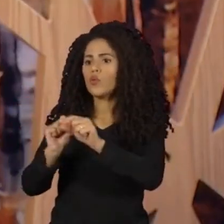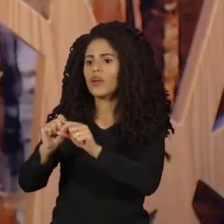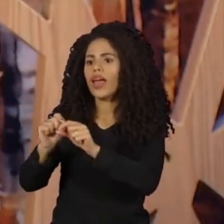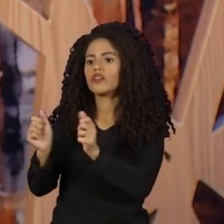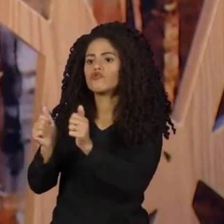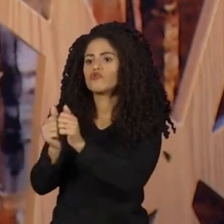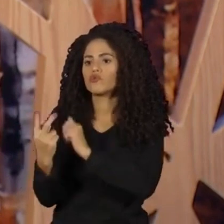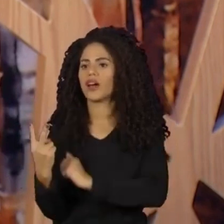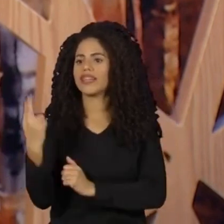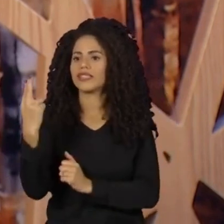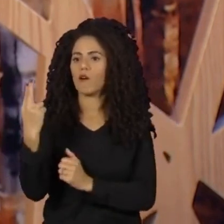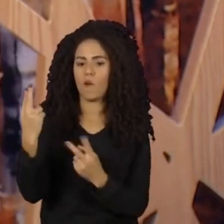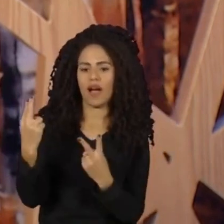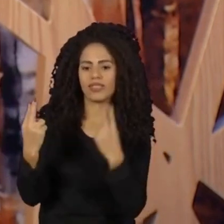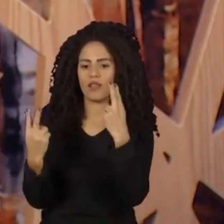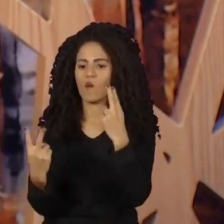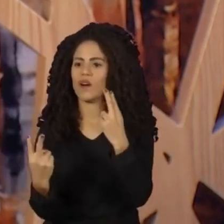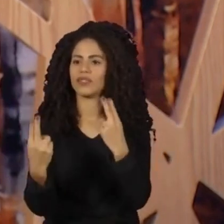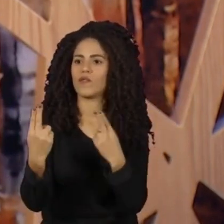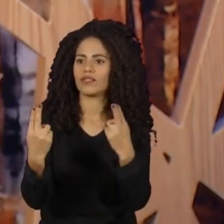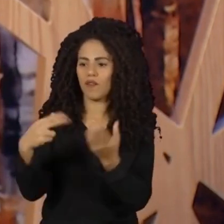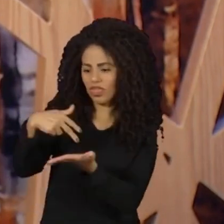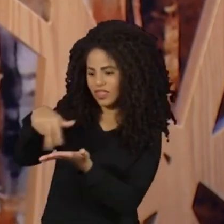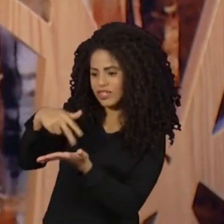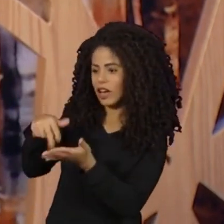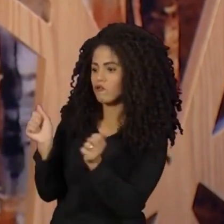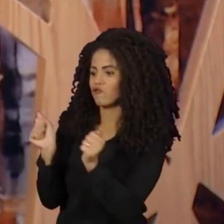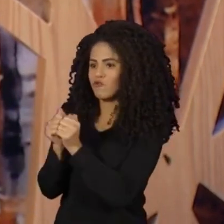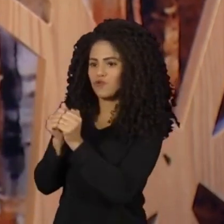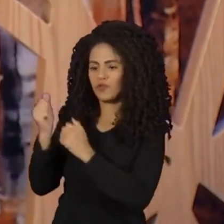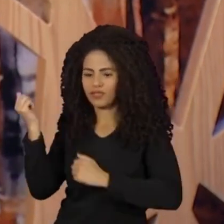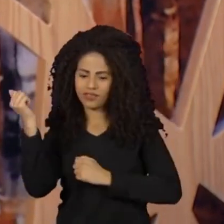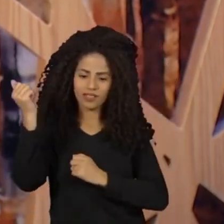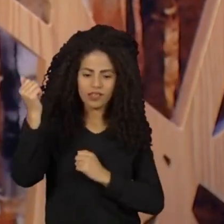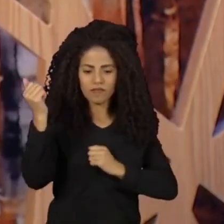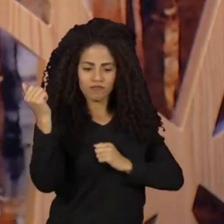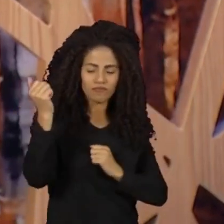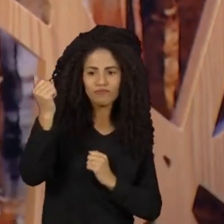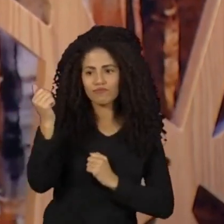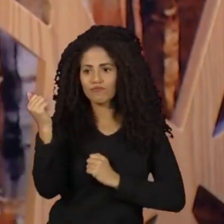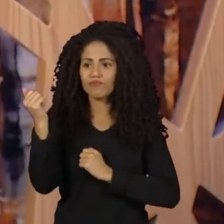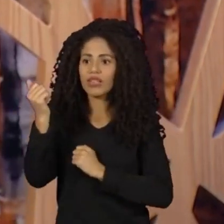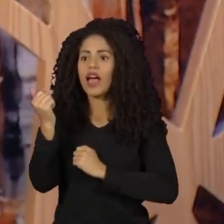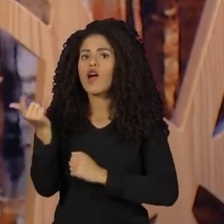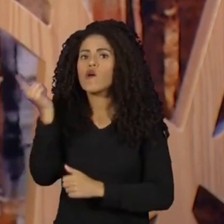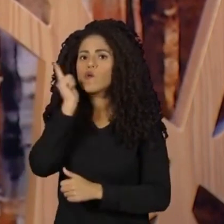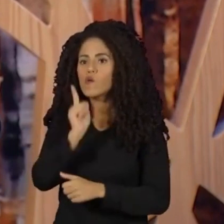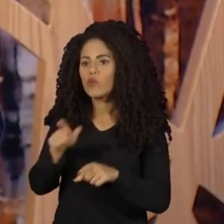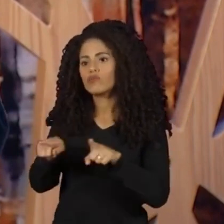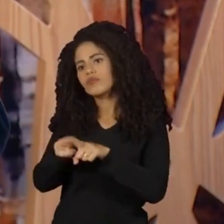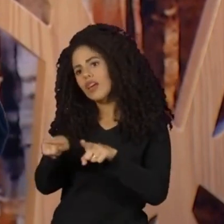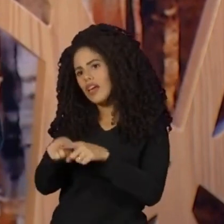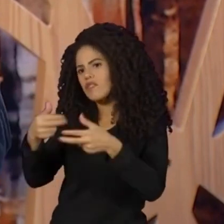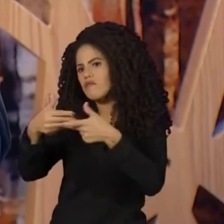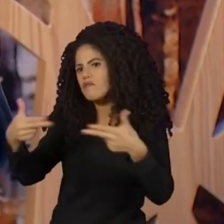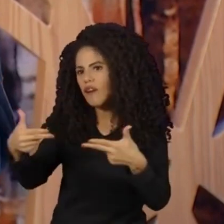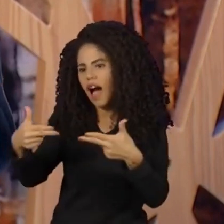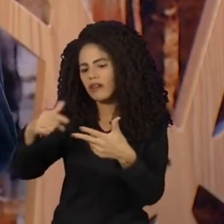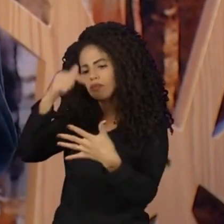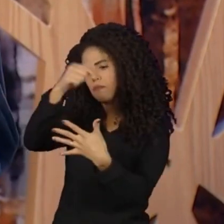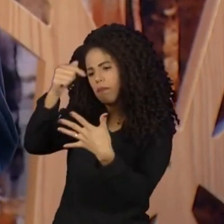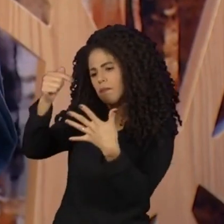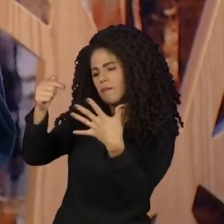as músicas que mais tinham remetiam essa esse tiro esse estilo era era reconi Fi burt